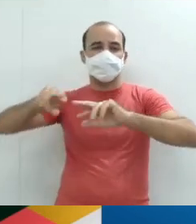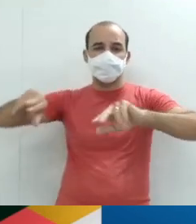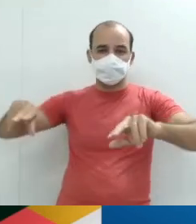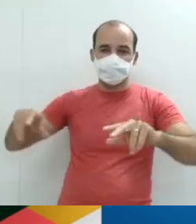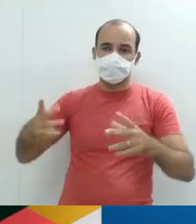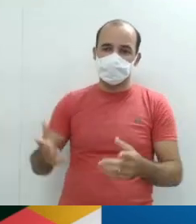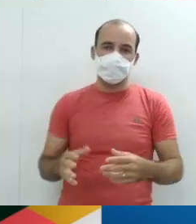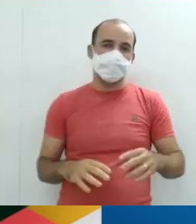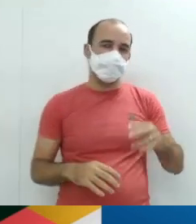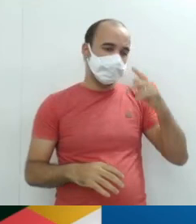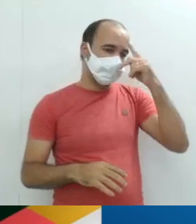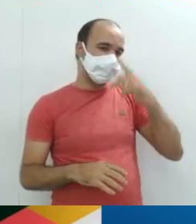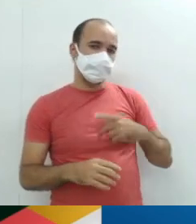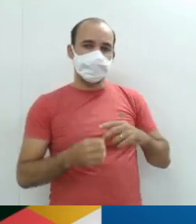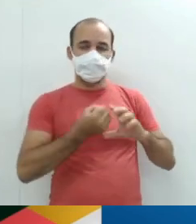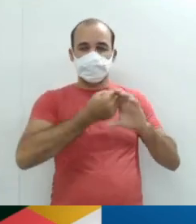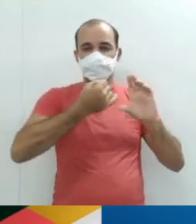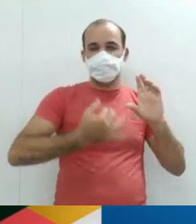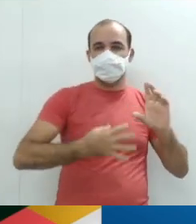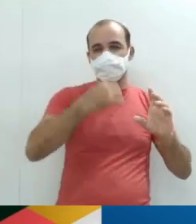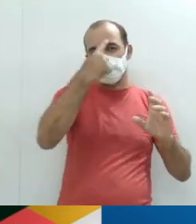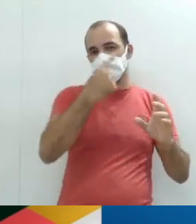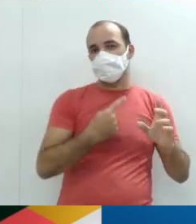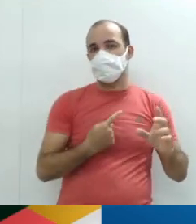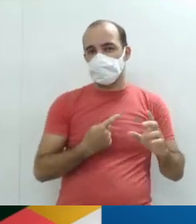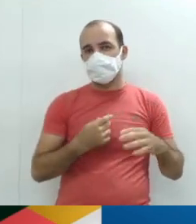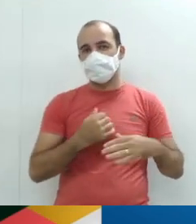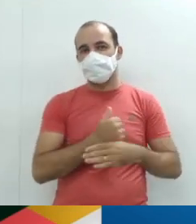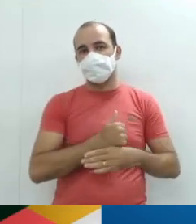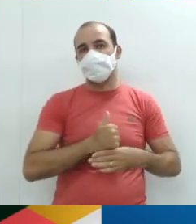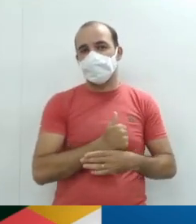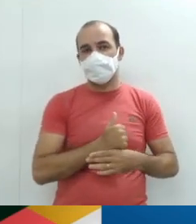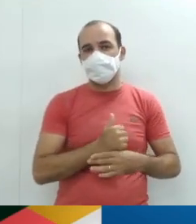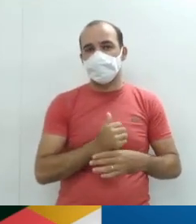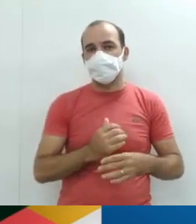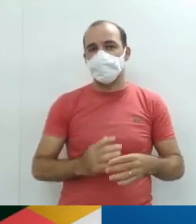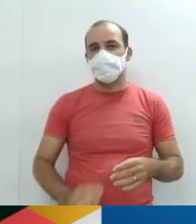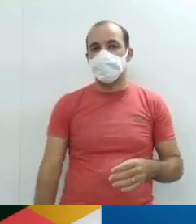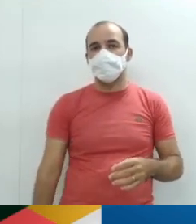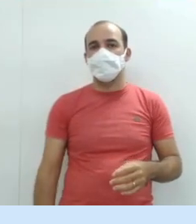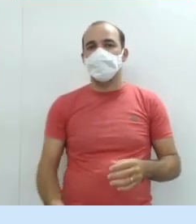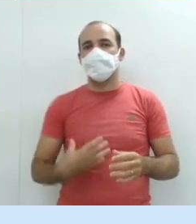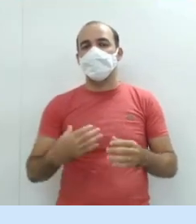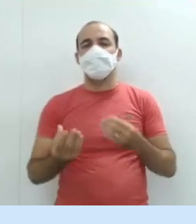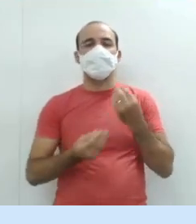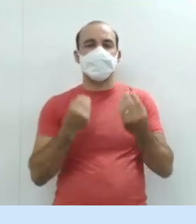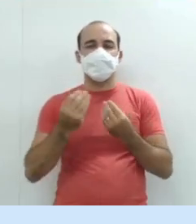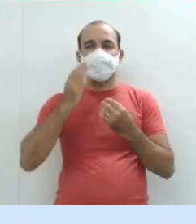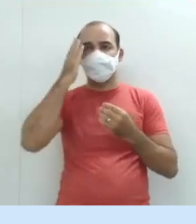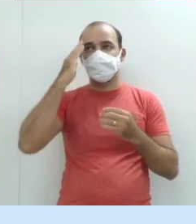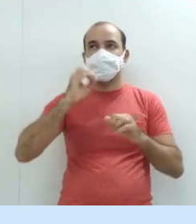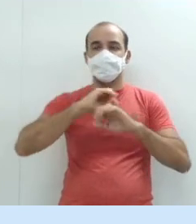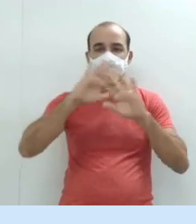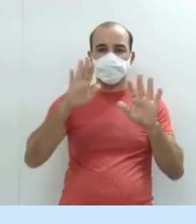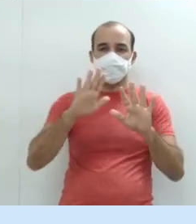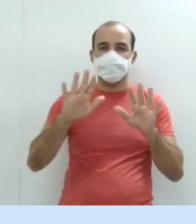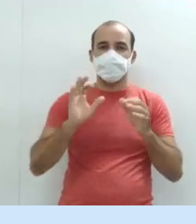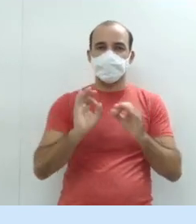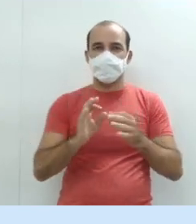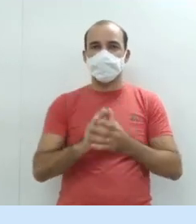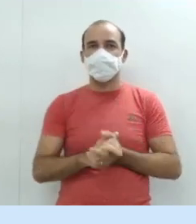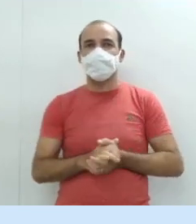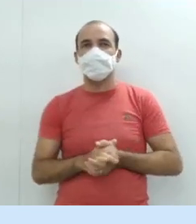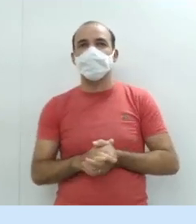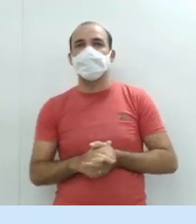aquilo que nós temos do que aquilo que realmente nós somos. Vamos entender isso um pouquinho melhor? Muito bem,